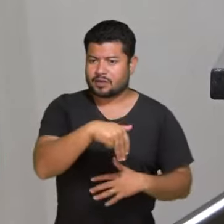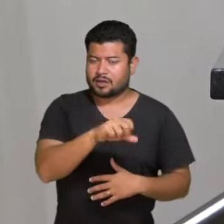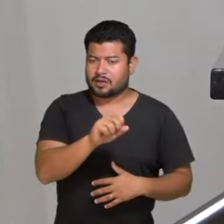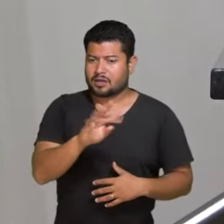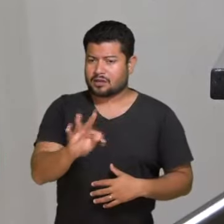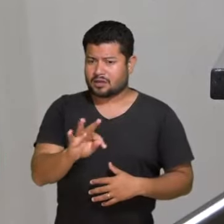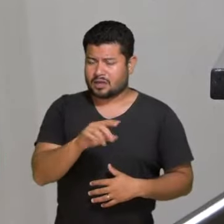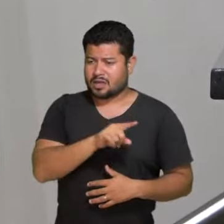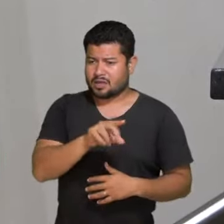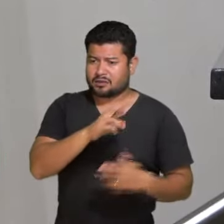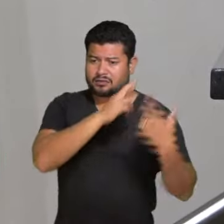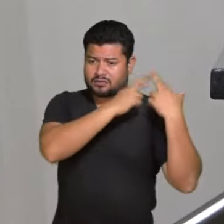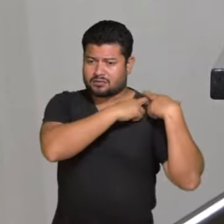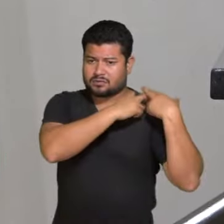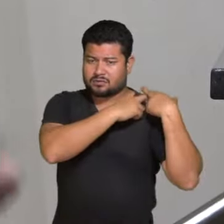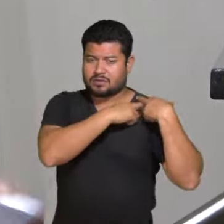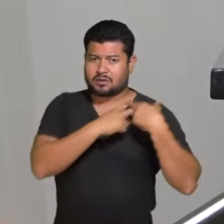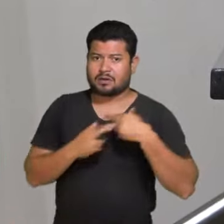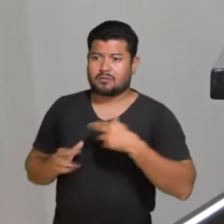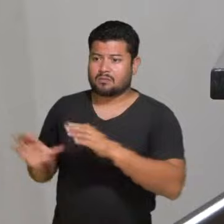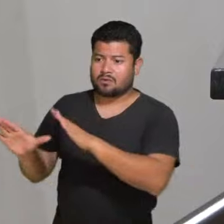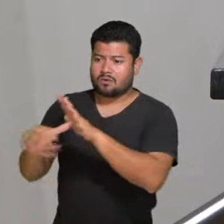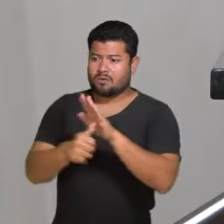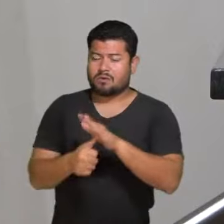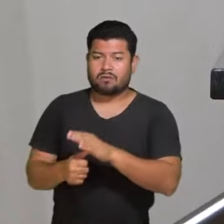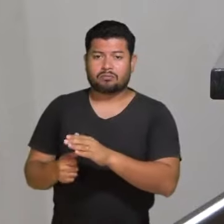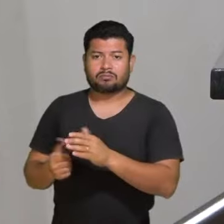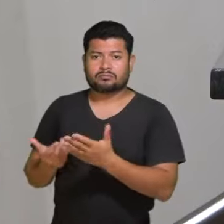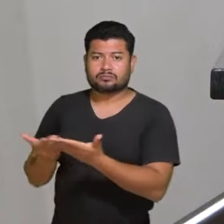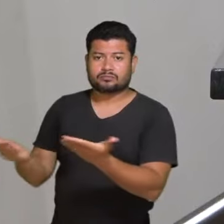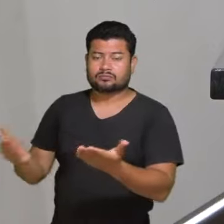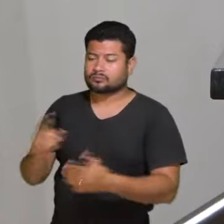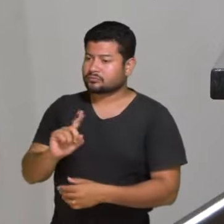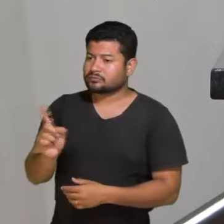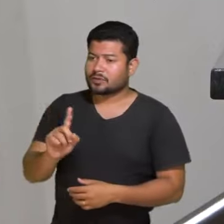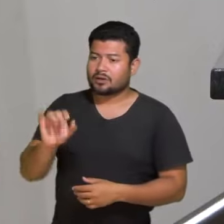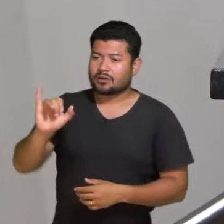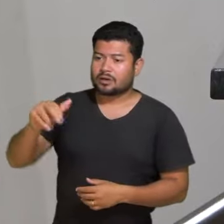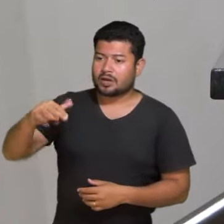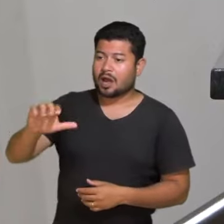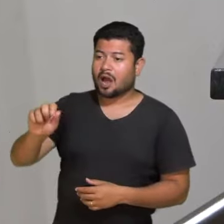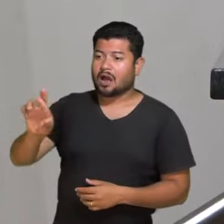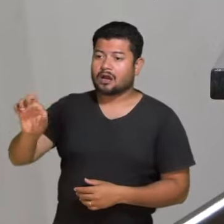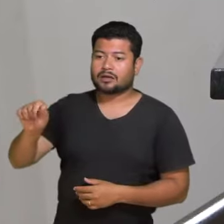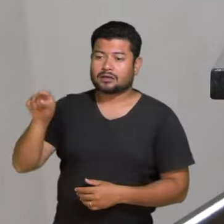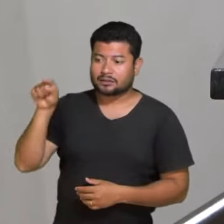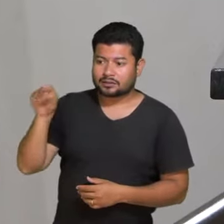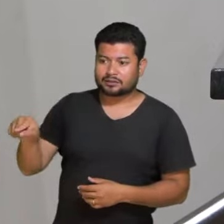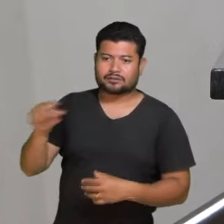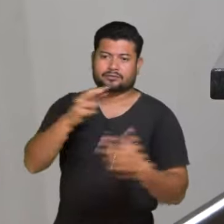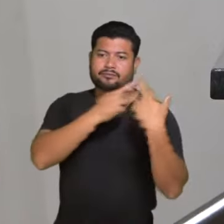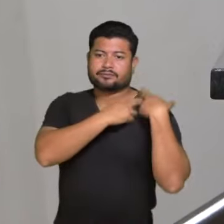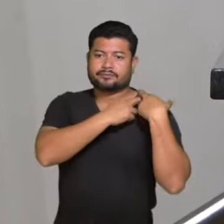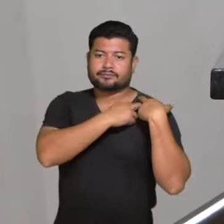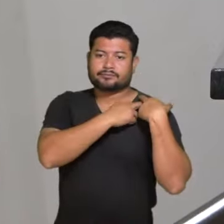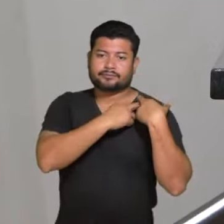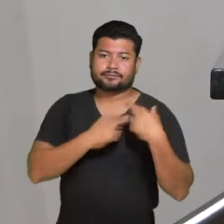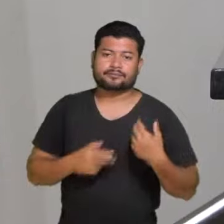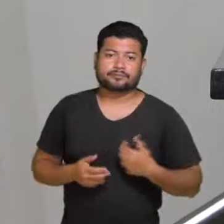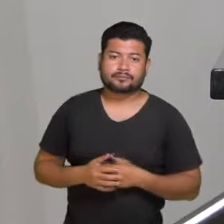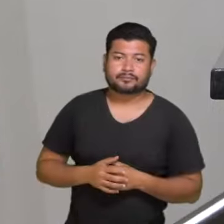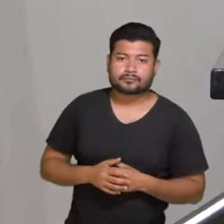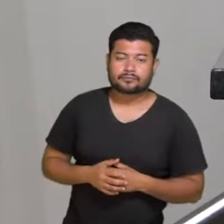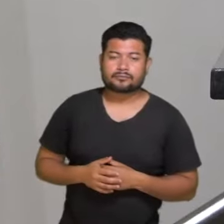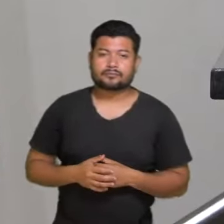terra, e sim é o ICRA. MST tem sido responsável por invasões